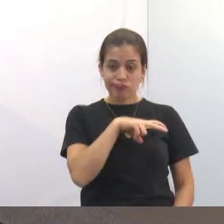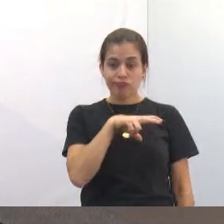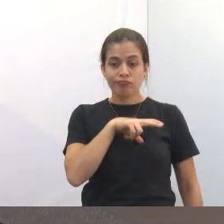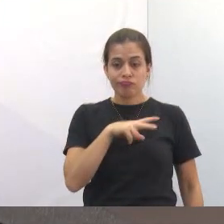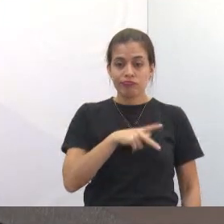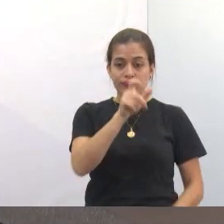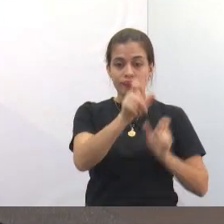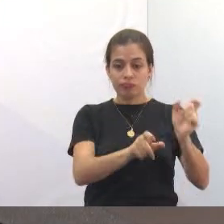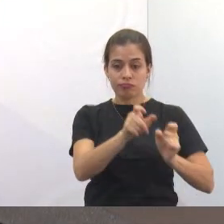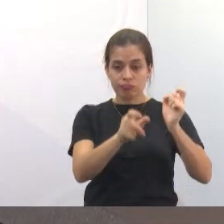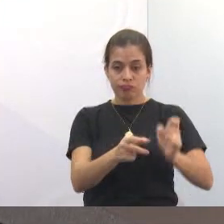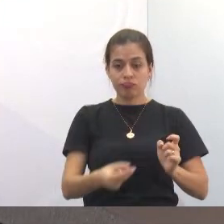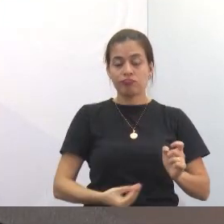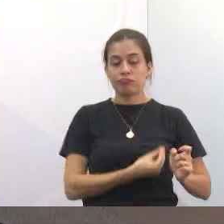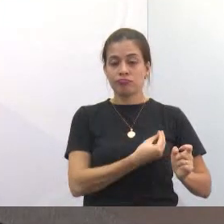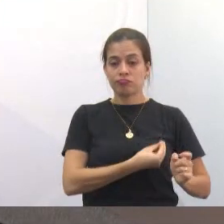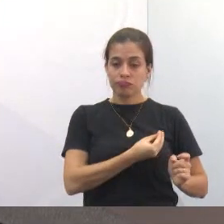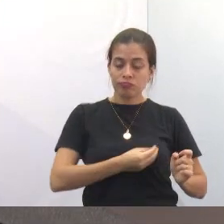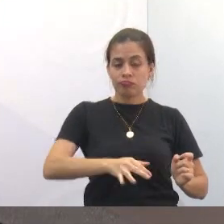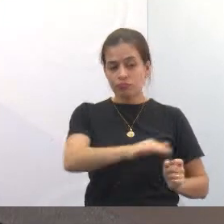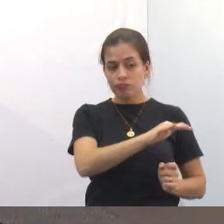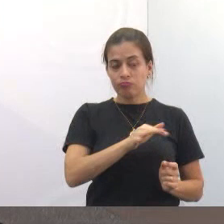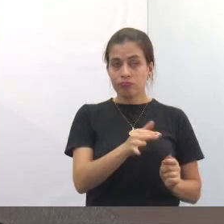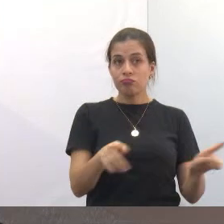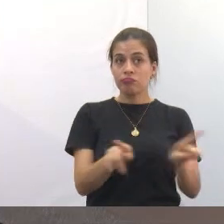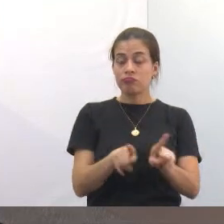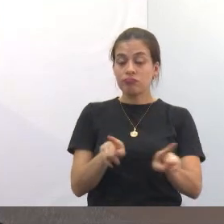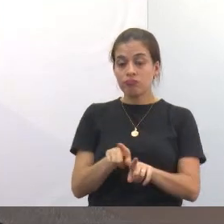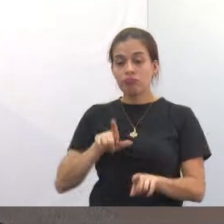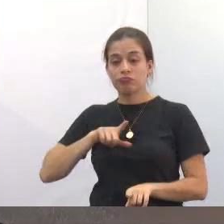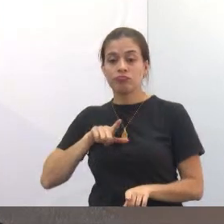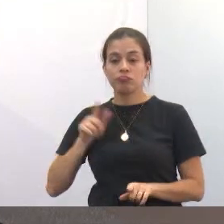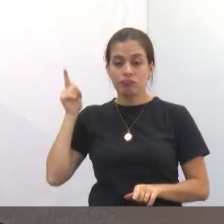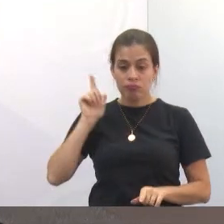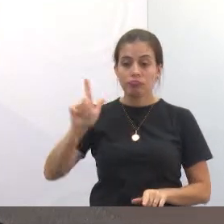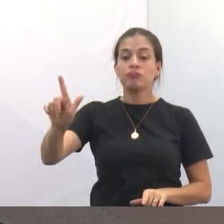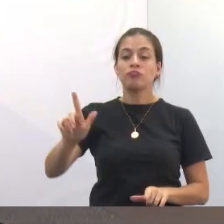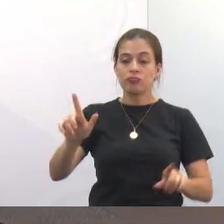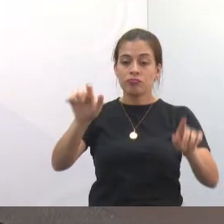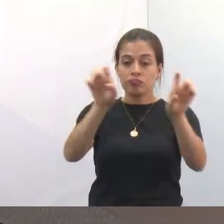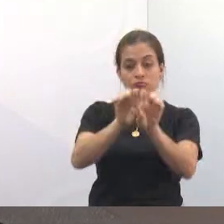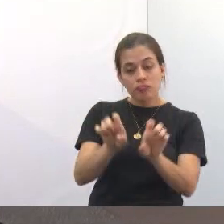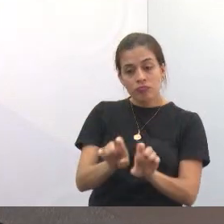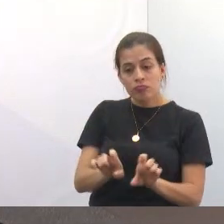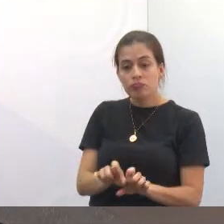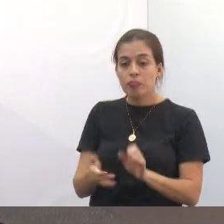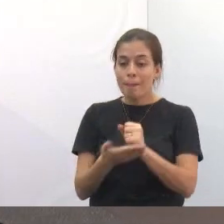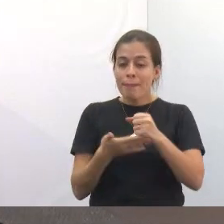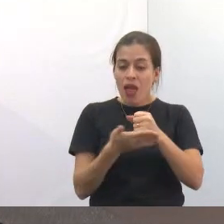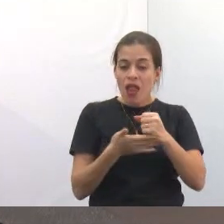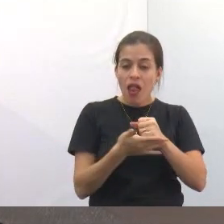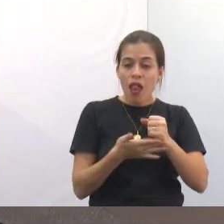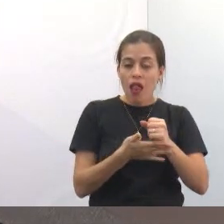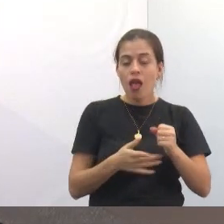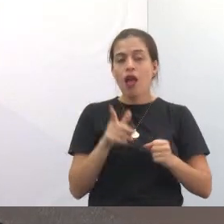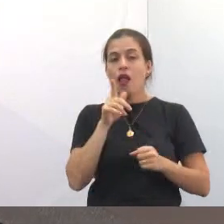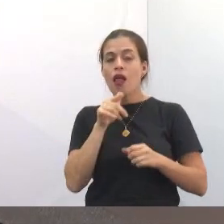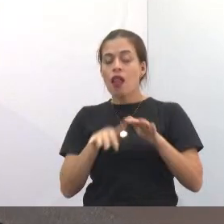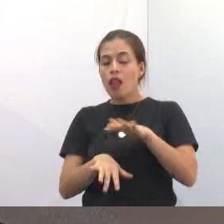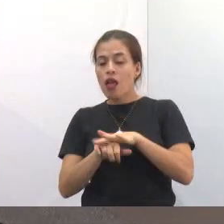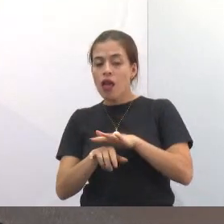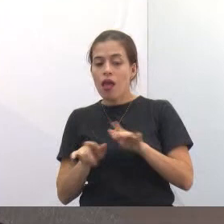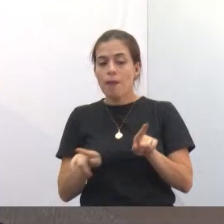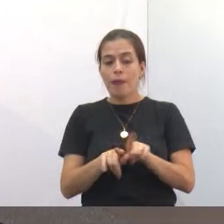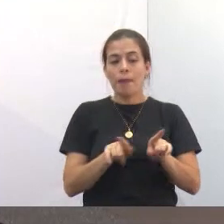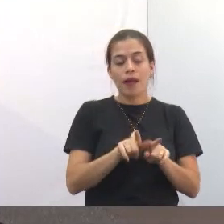aos ocupantes, demandas que haja garantias de infraestrutura básica, tais como drenagem, fornecimento de